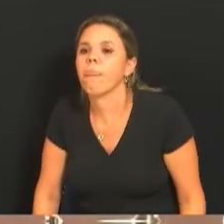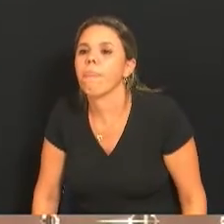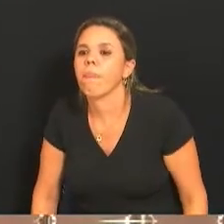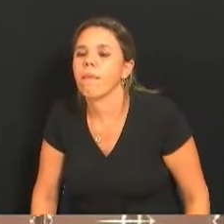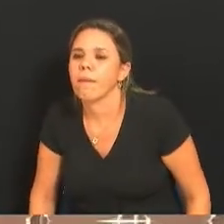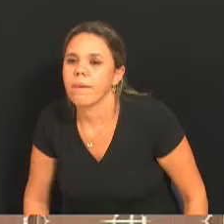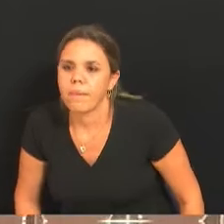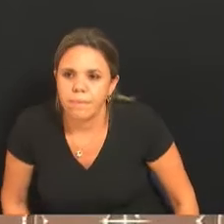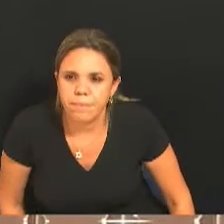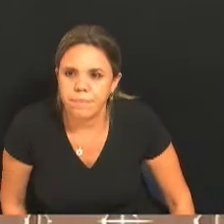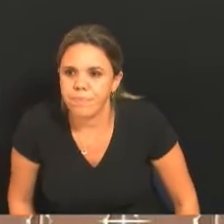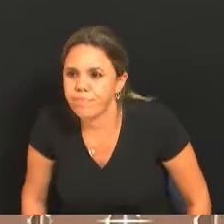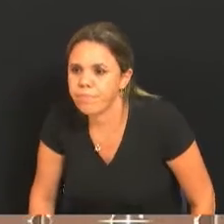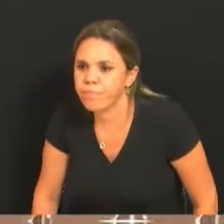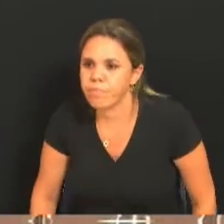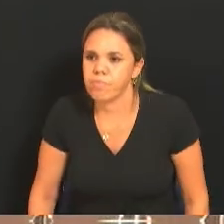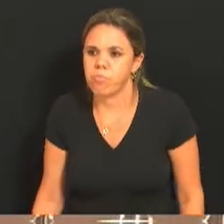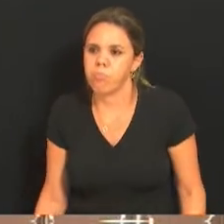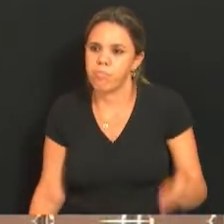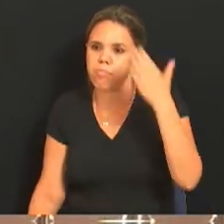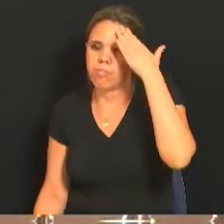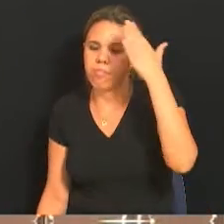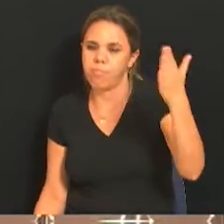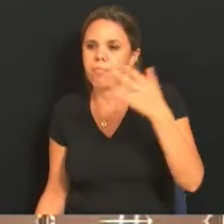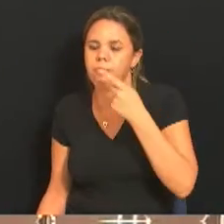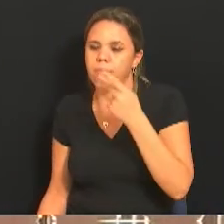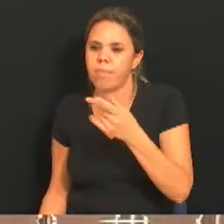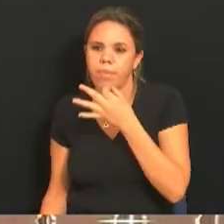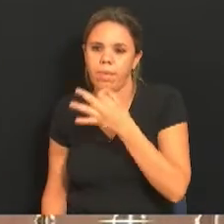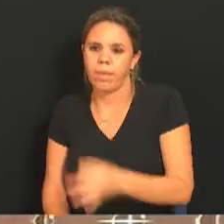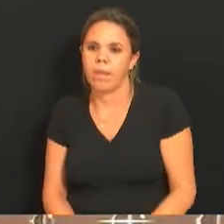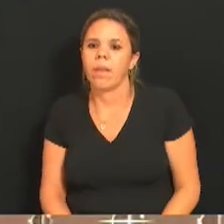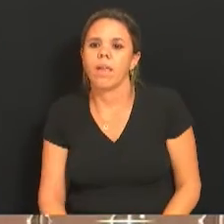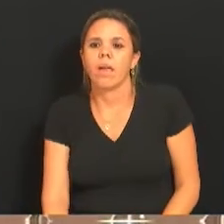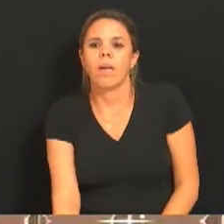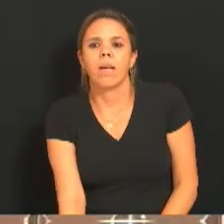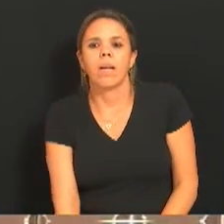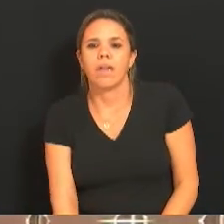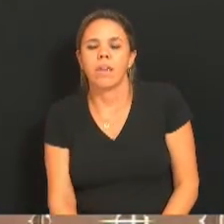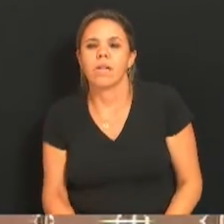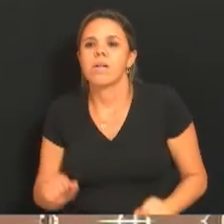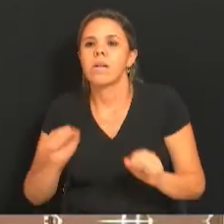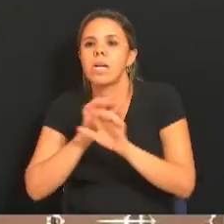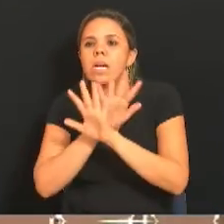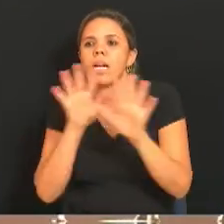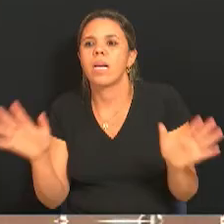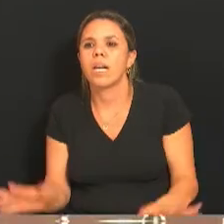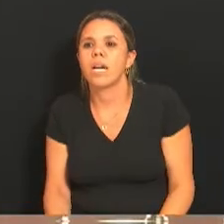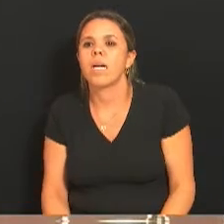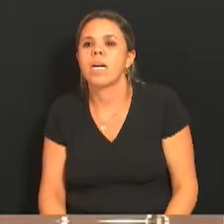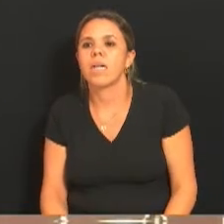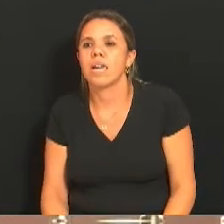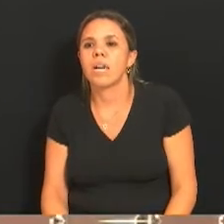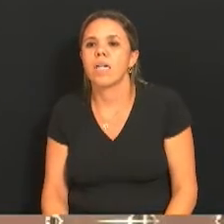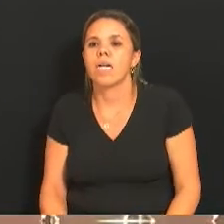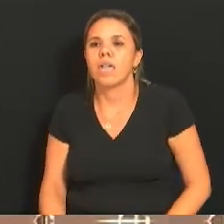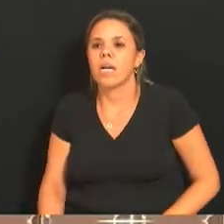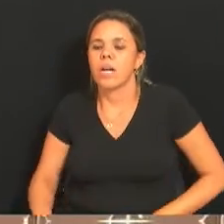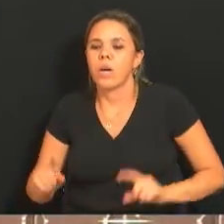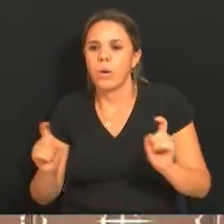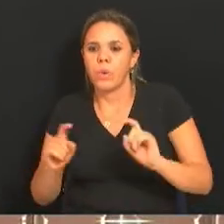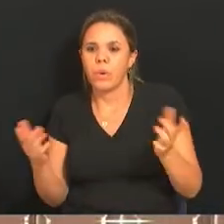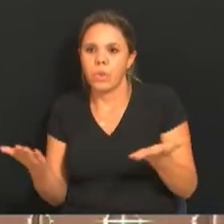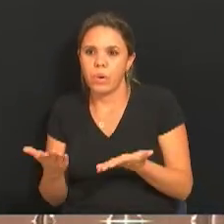Aparecido, agradeço também pela sua fala. Deixa eu até esclarecer. A nossa reunião hoje, ela